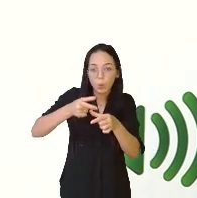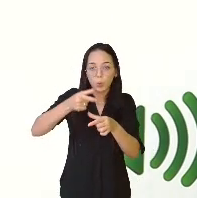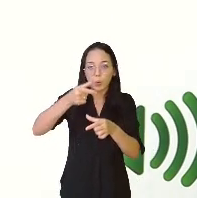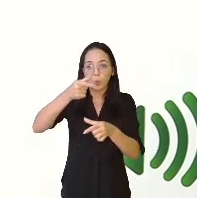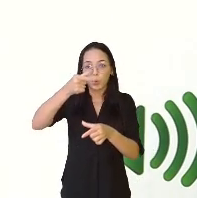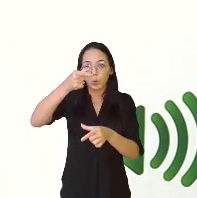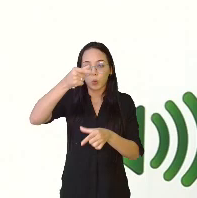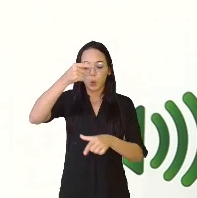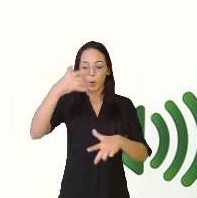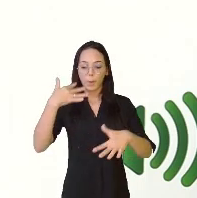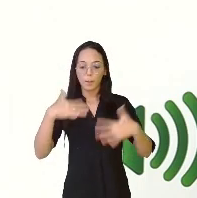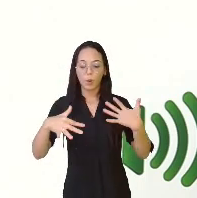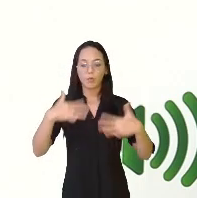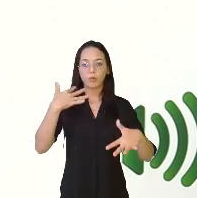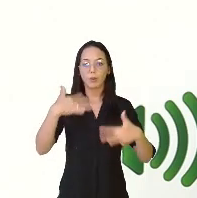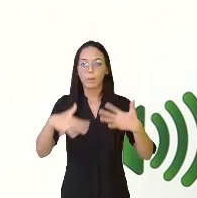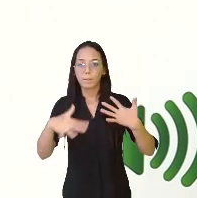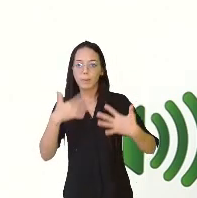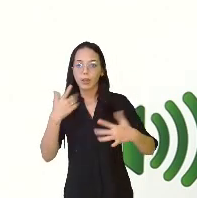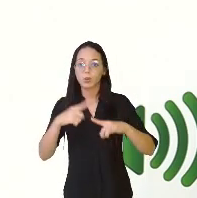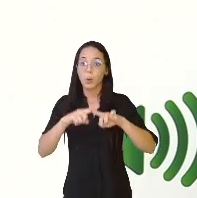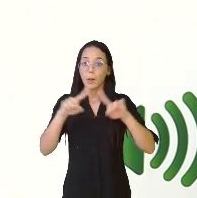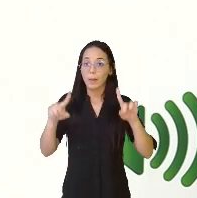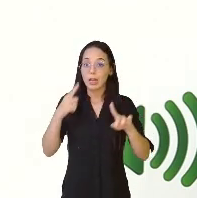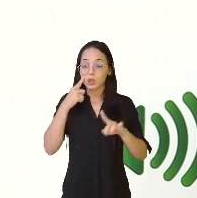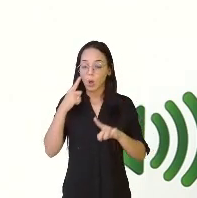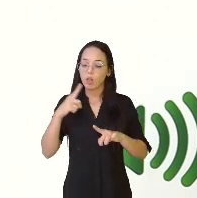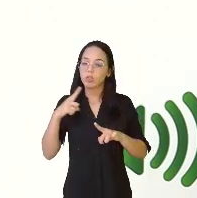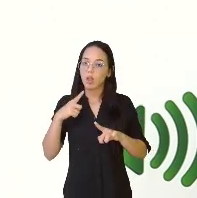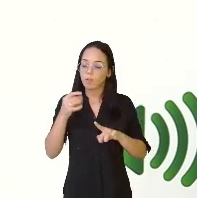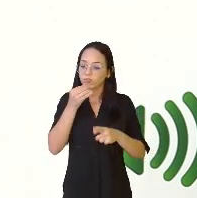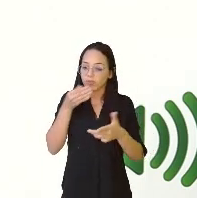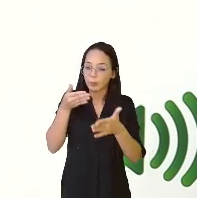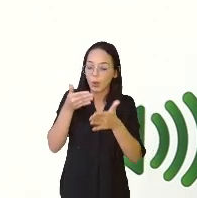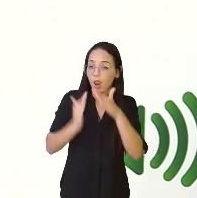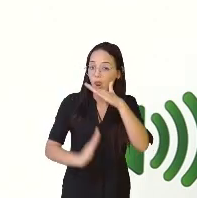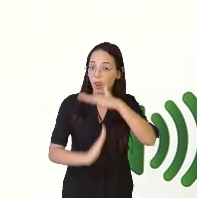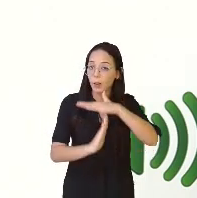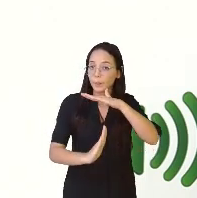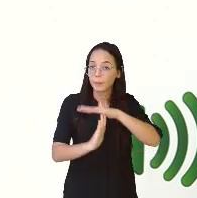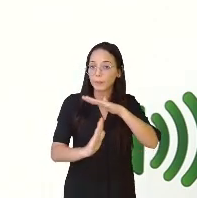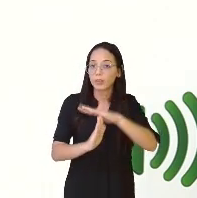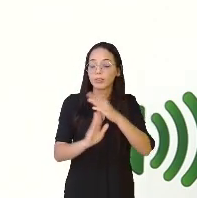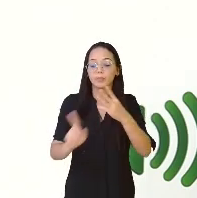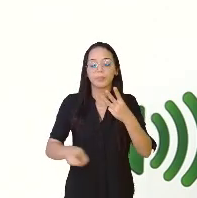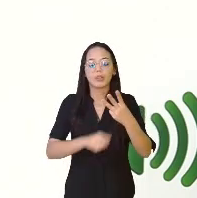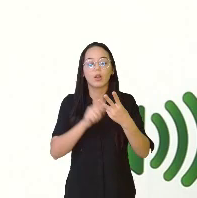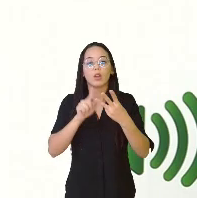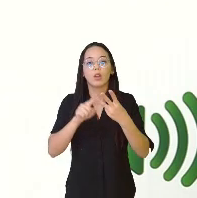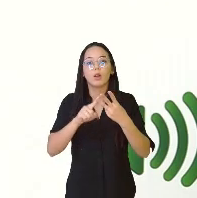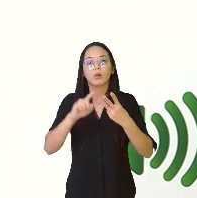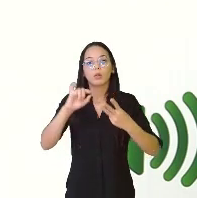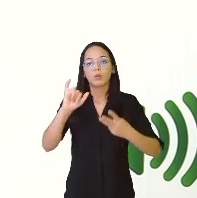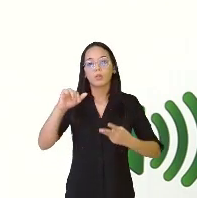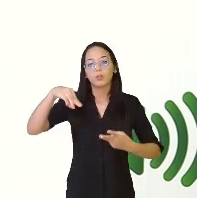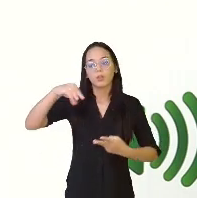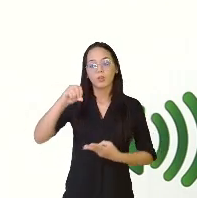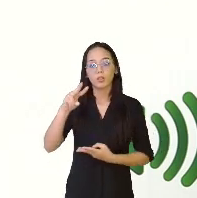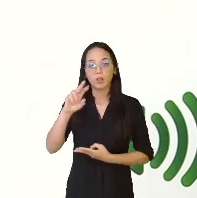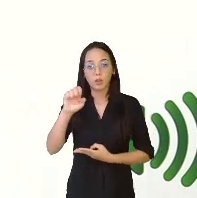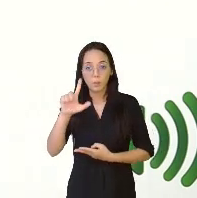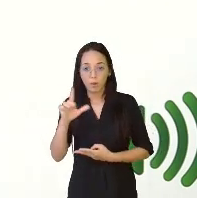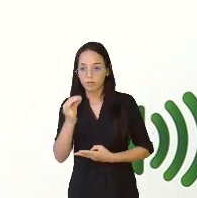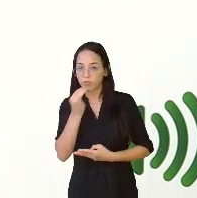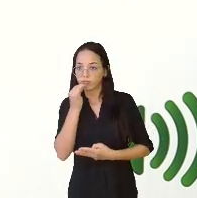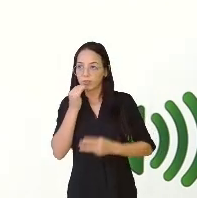movimenta, mas se movimenta até certo ponto. E a cartilagem imóvel, que está localizada na região